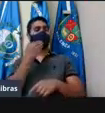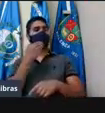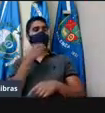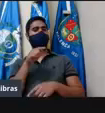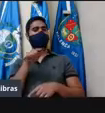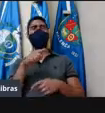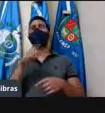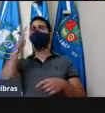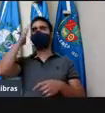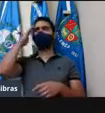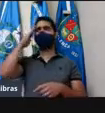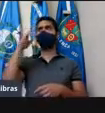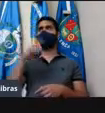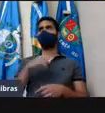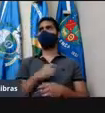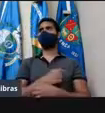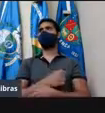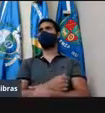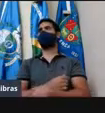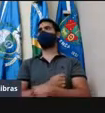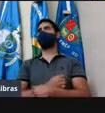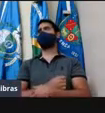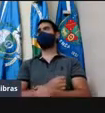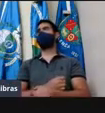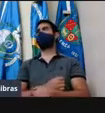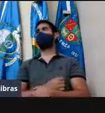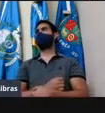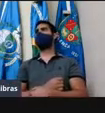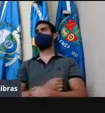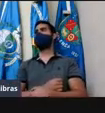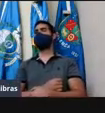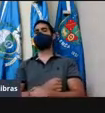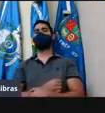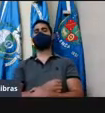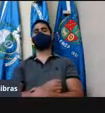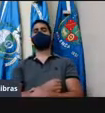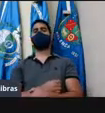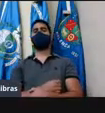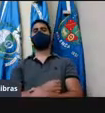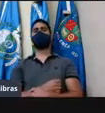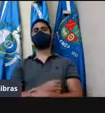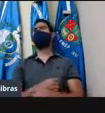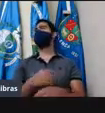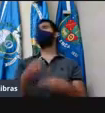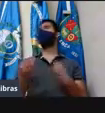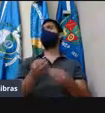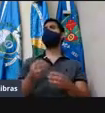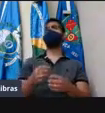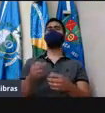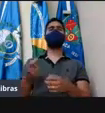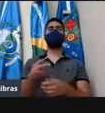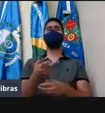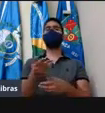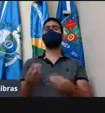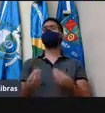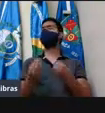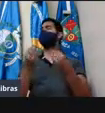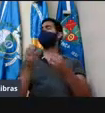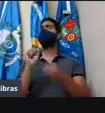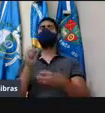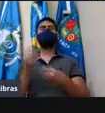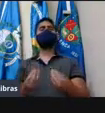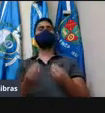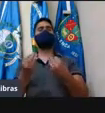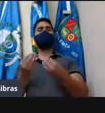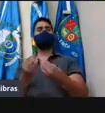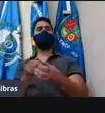está sendo entregue a questão da agricultura familiar. Quantos foram entregues? O que foi